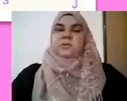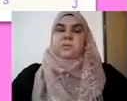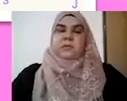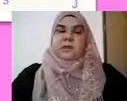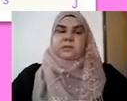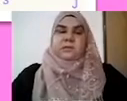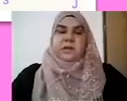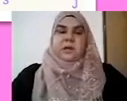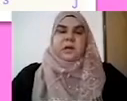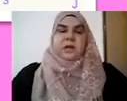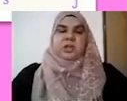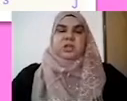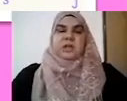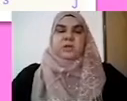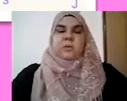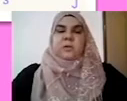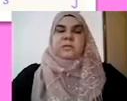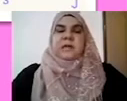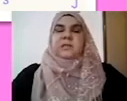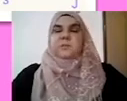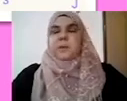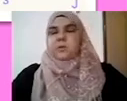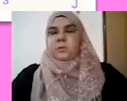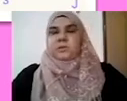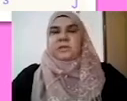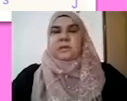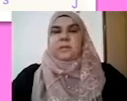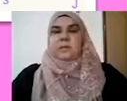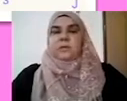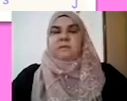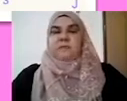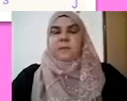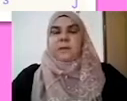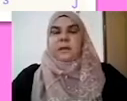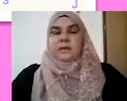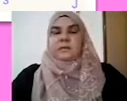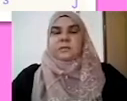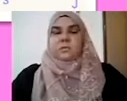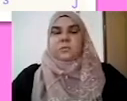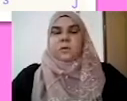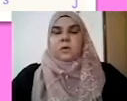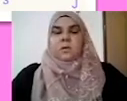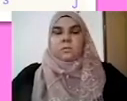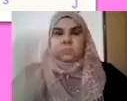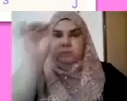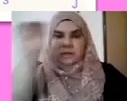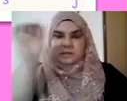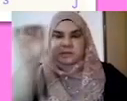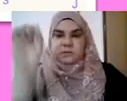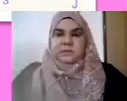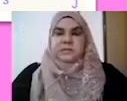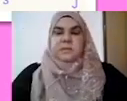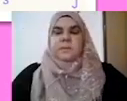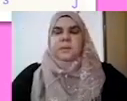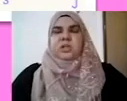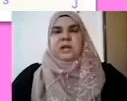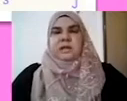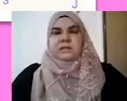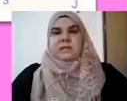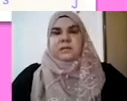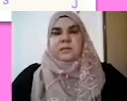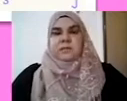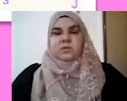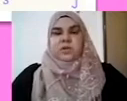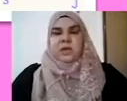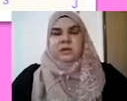são correspondentes, né? A gente dá nome aos lados pelo nome do segmento que forma eles, com um tracinho em cima para indicar